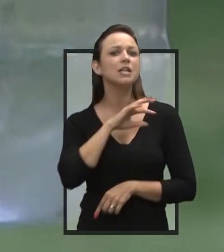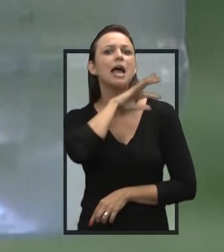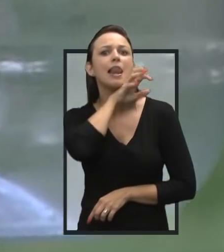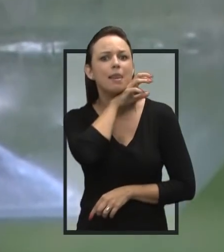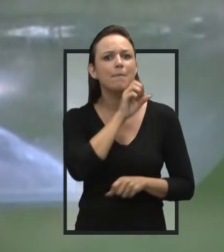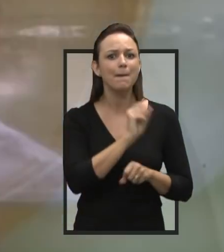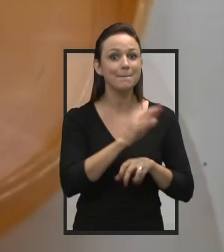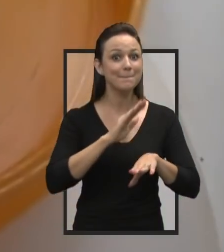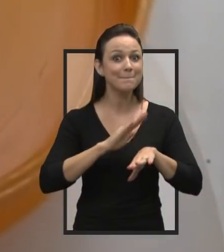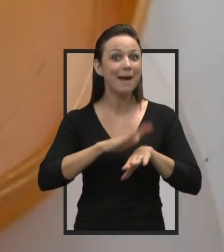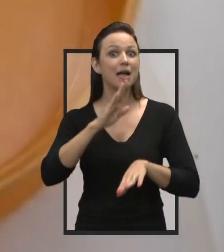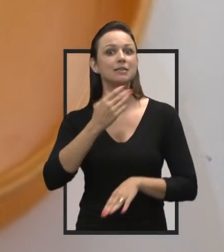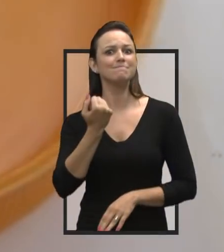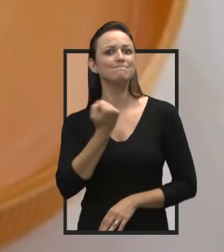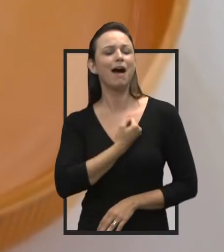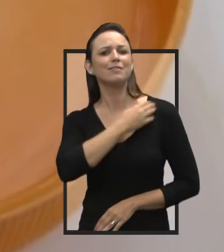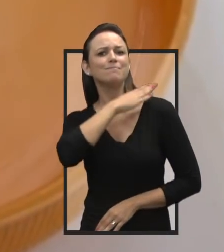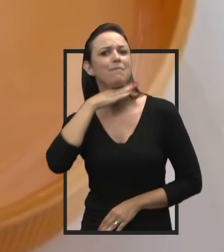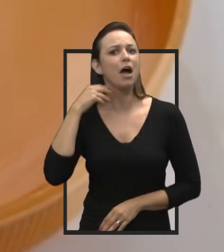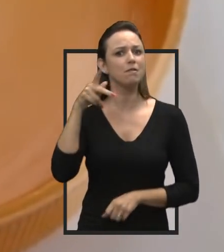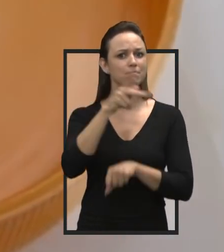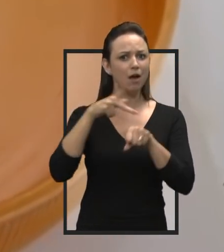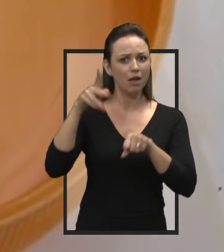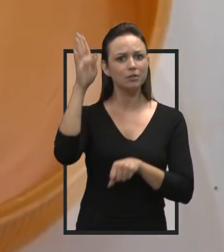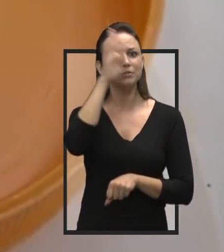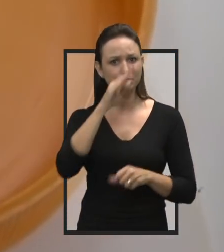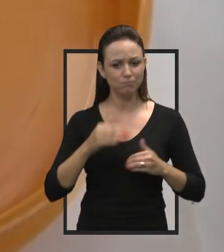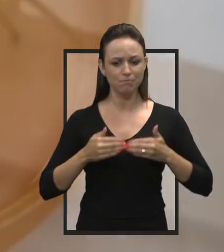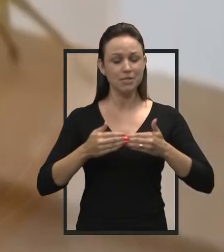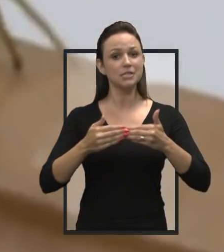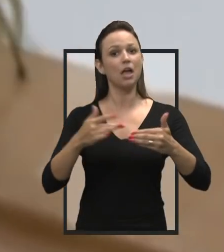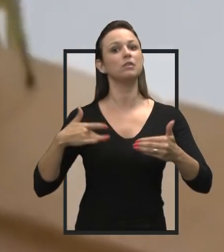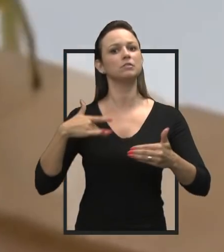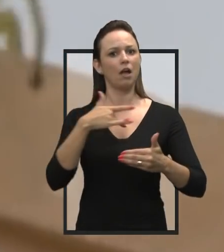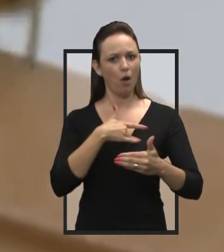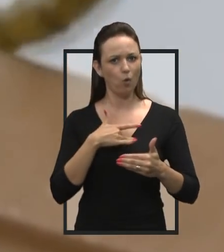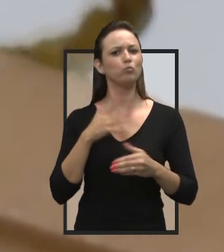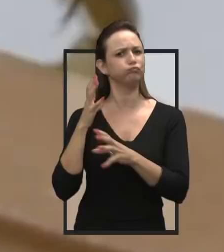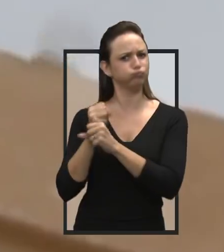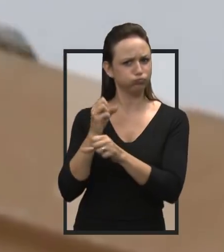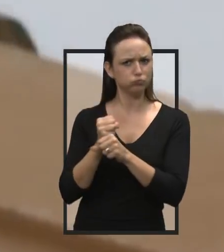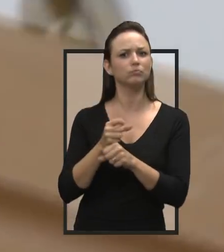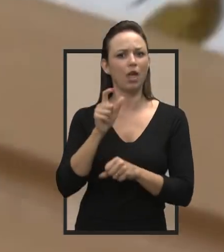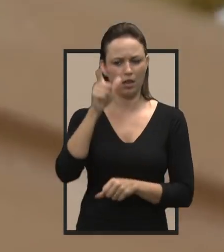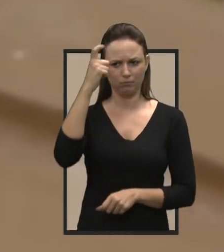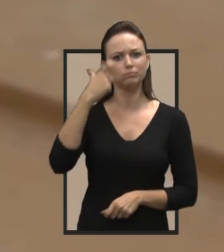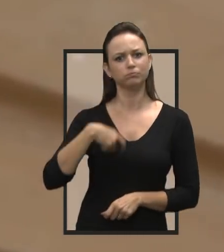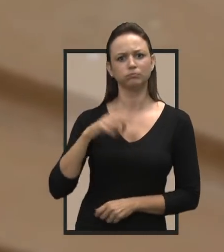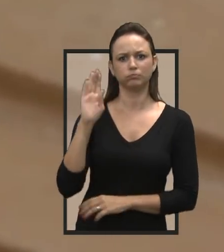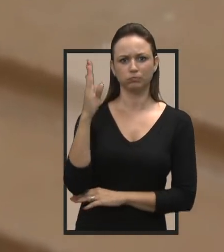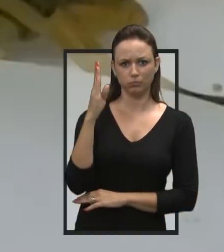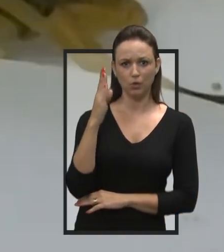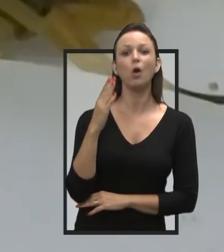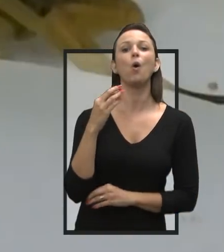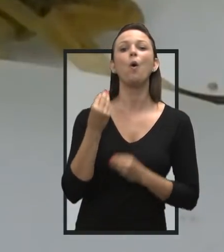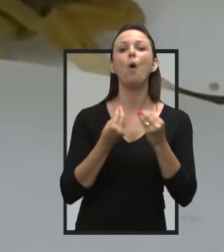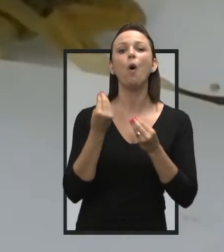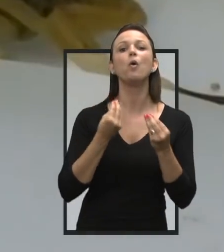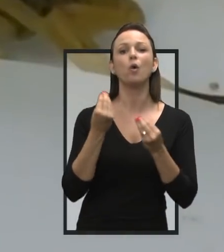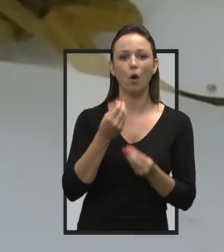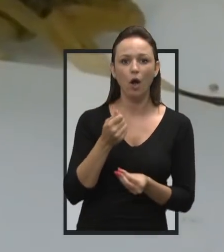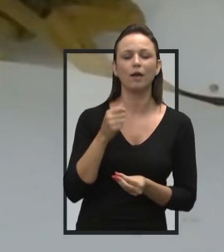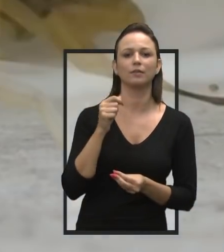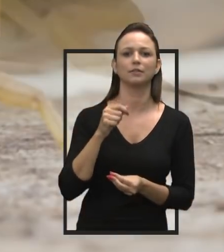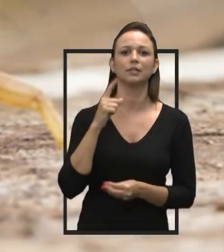peçonhentos que mais matam no país, de acordo com o Ministério da Saúde. Classificado biologicamente como artrópode,